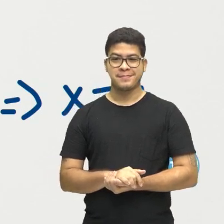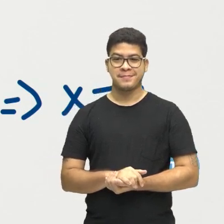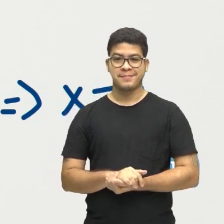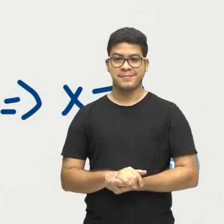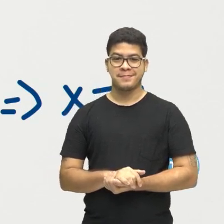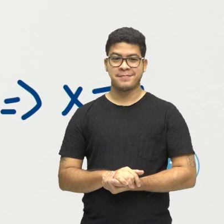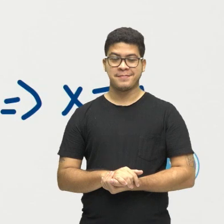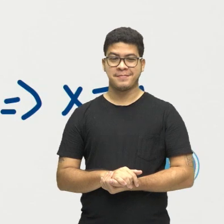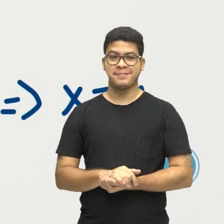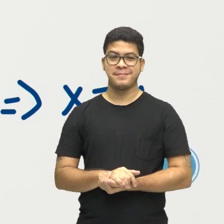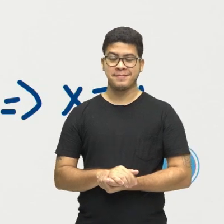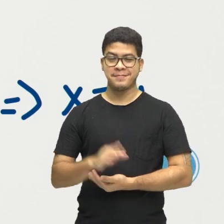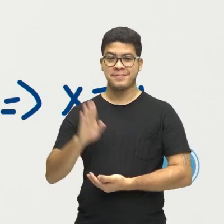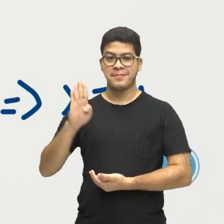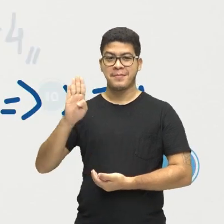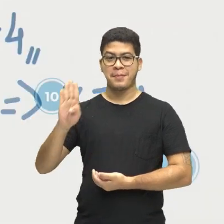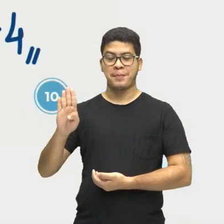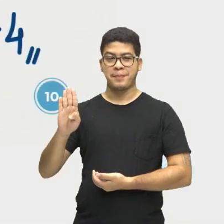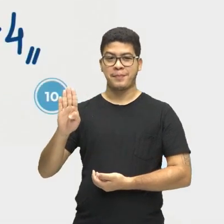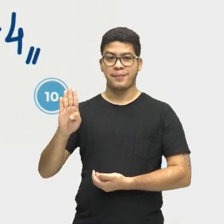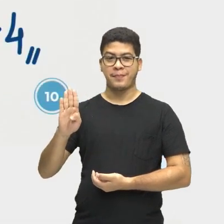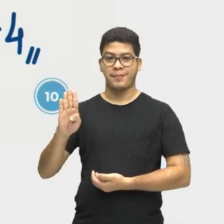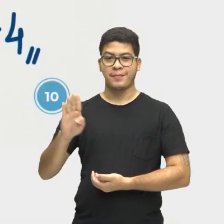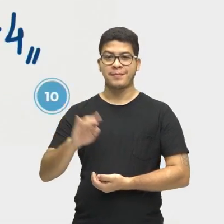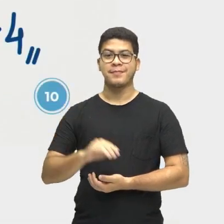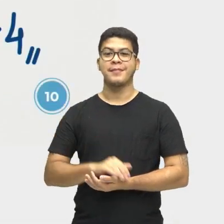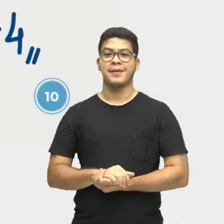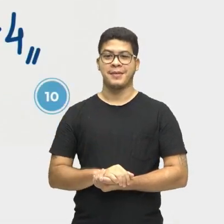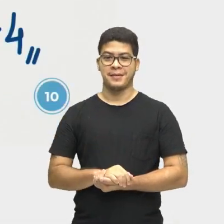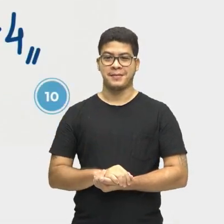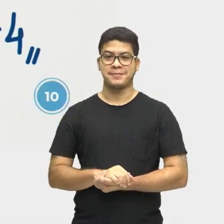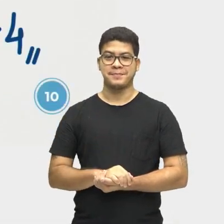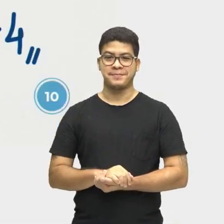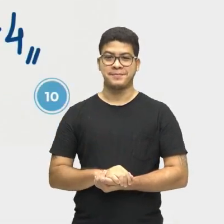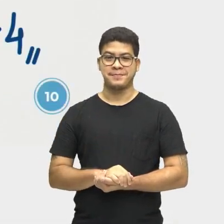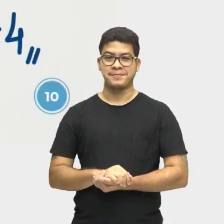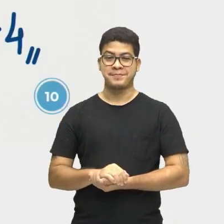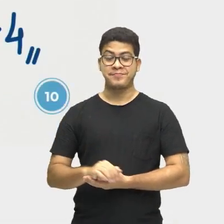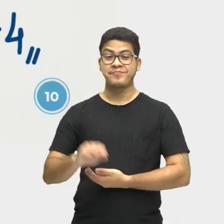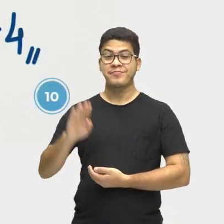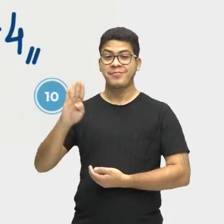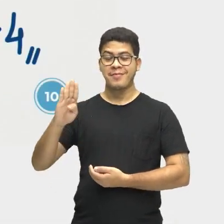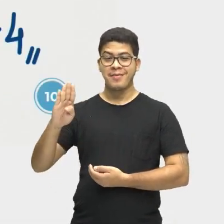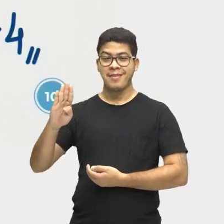Menos 11 mais 19x